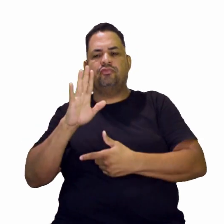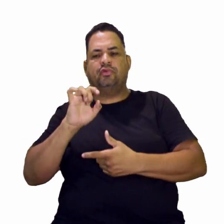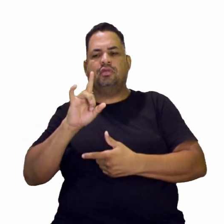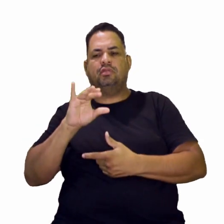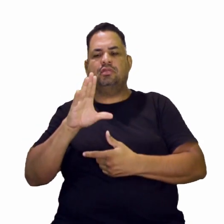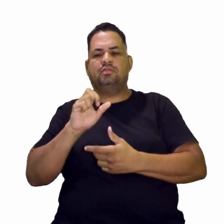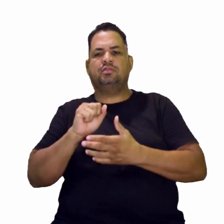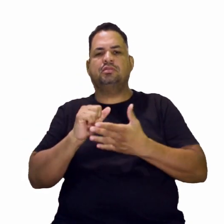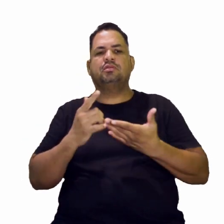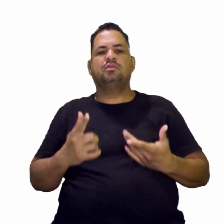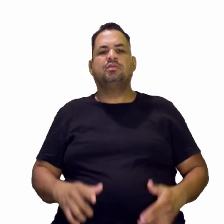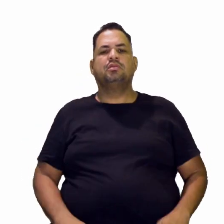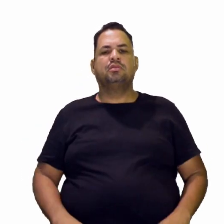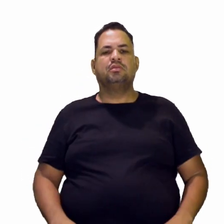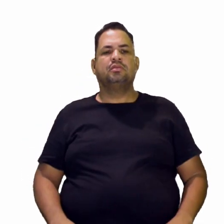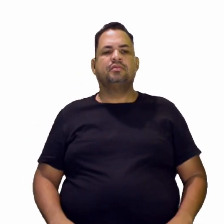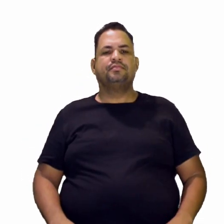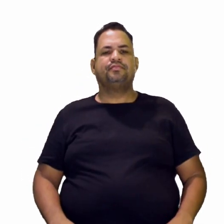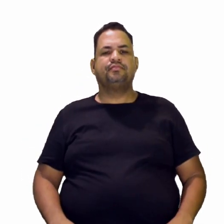O que é isso?